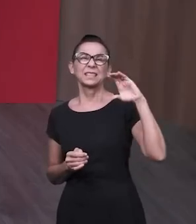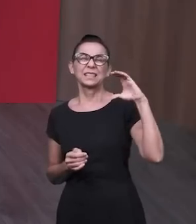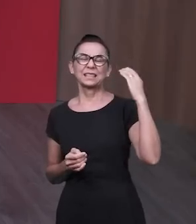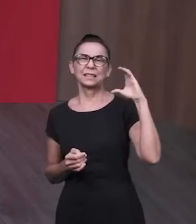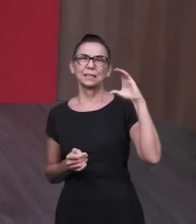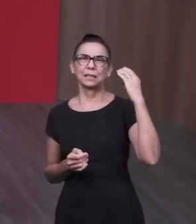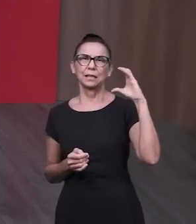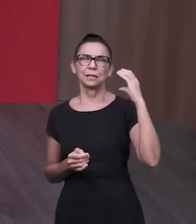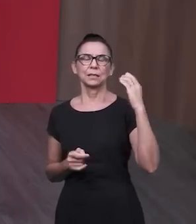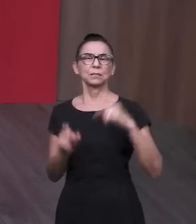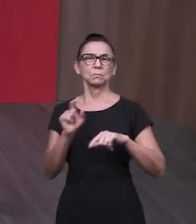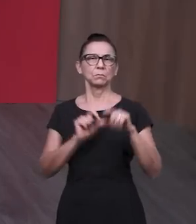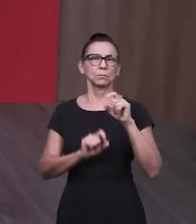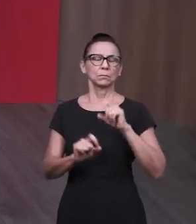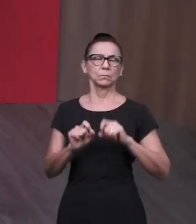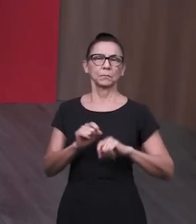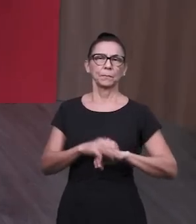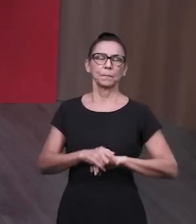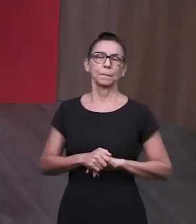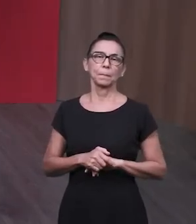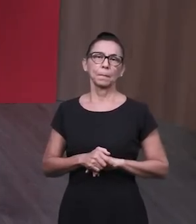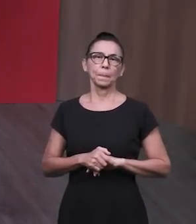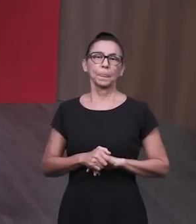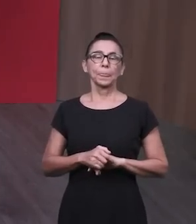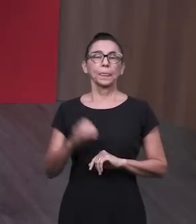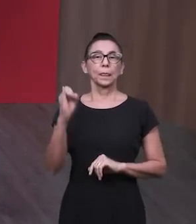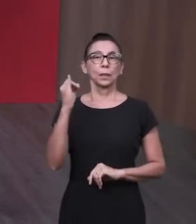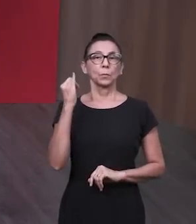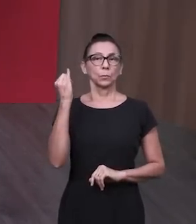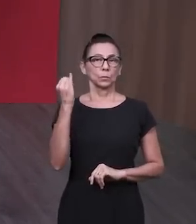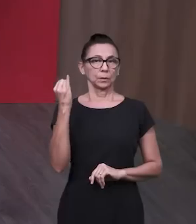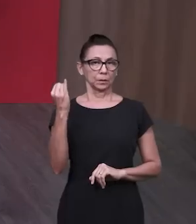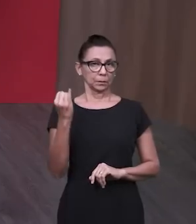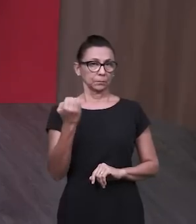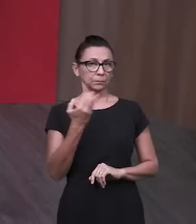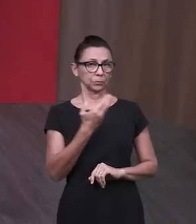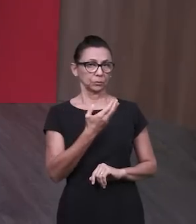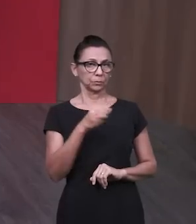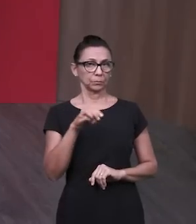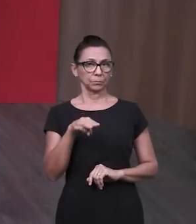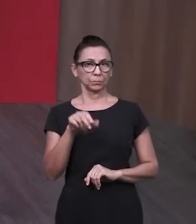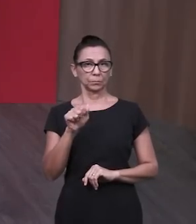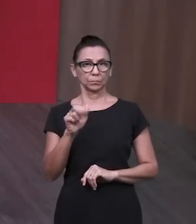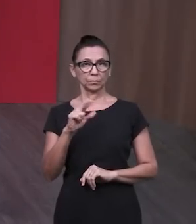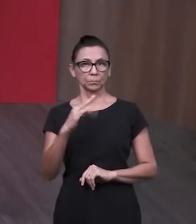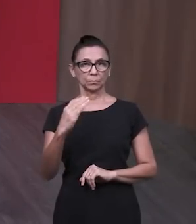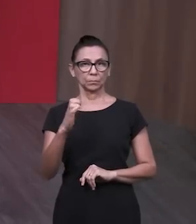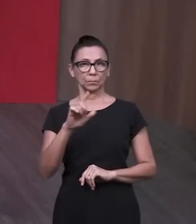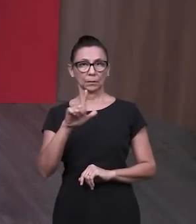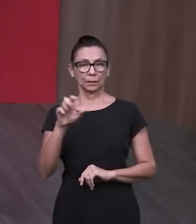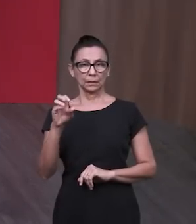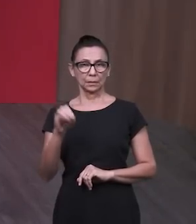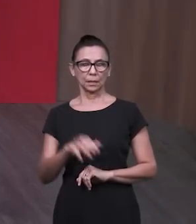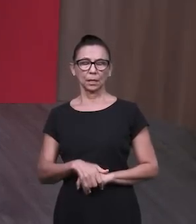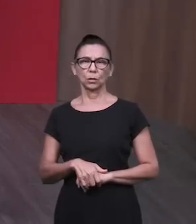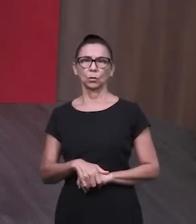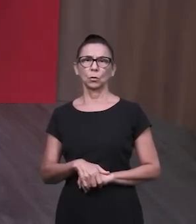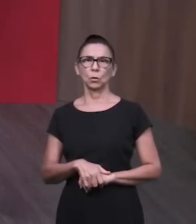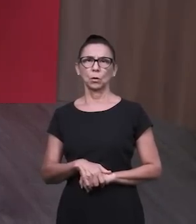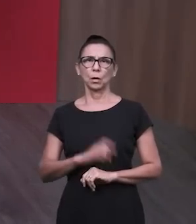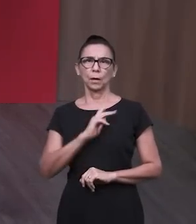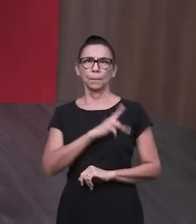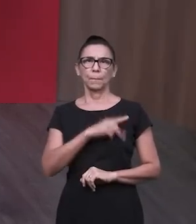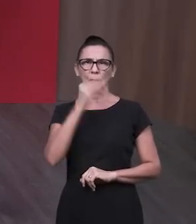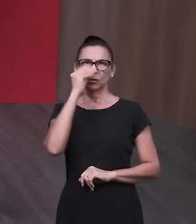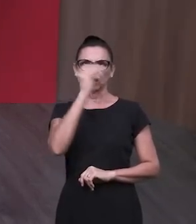chamada ciência. O importante, Marcelo, que Paulo não despreza a ciência.